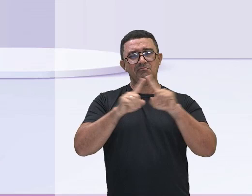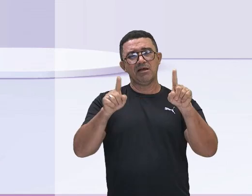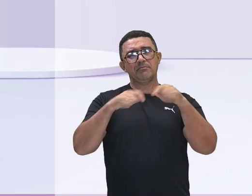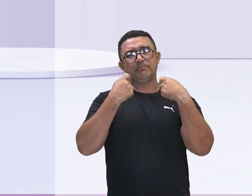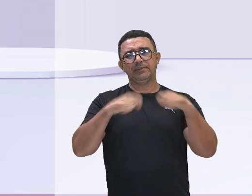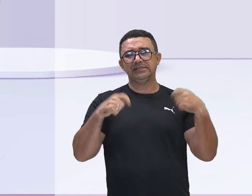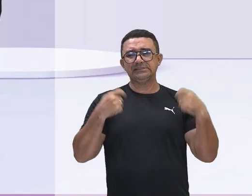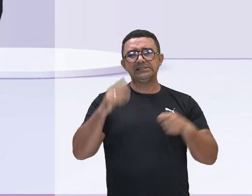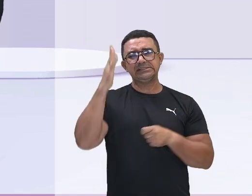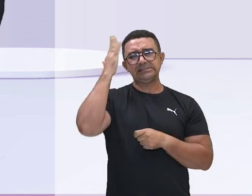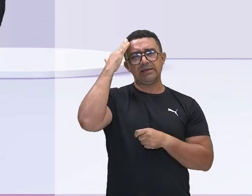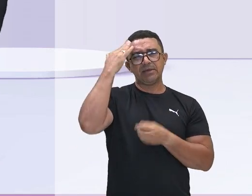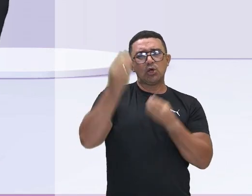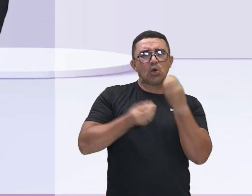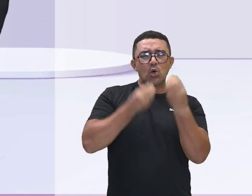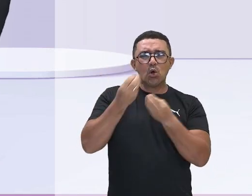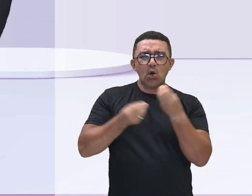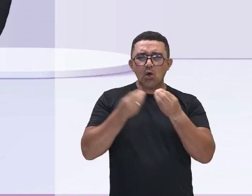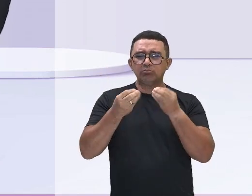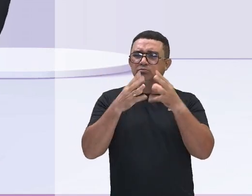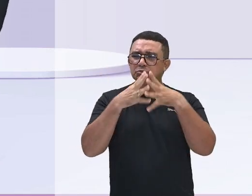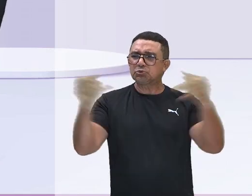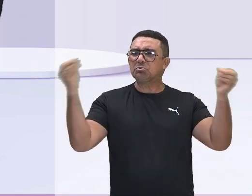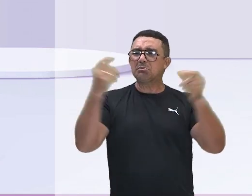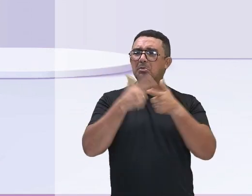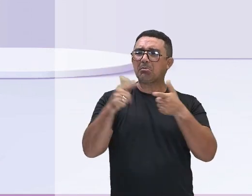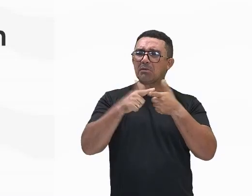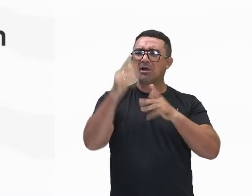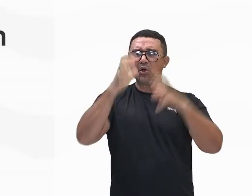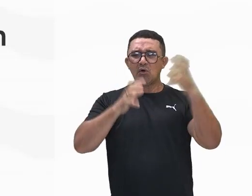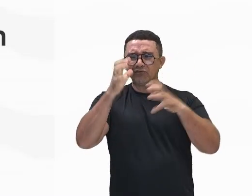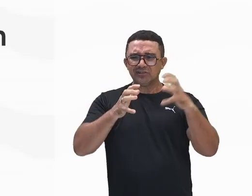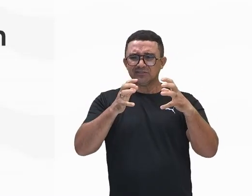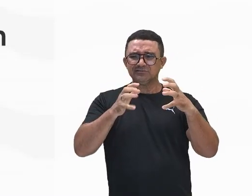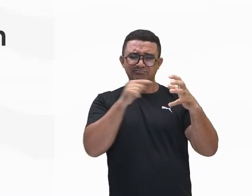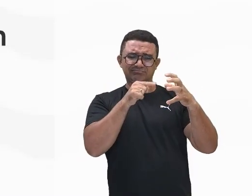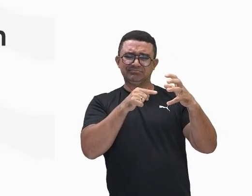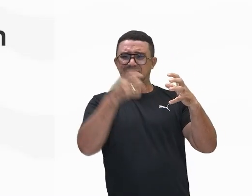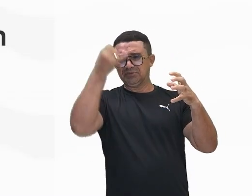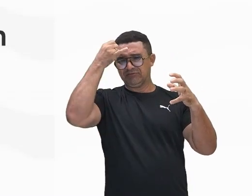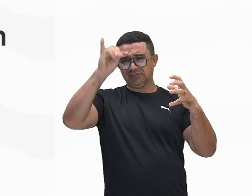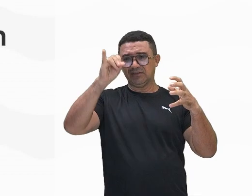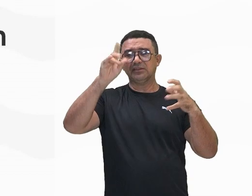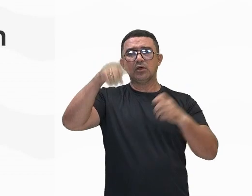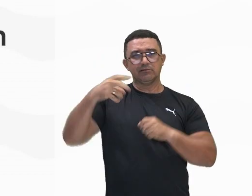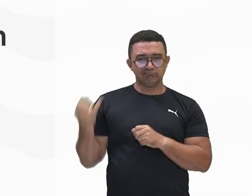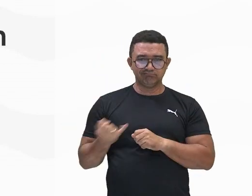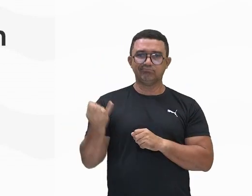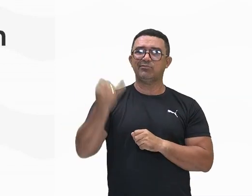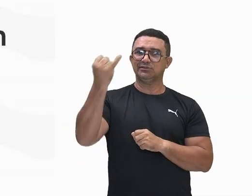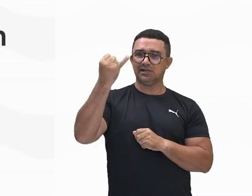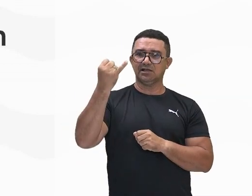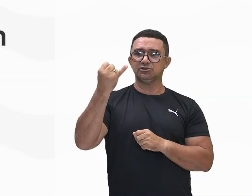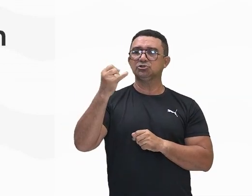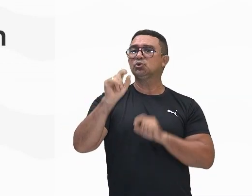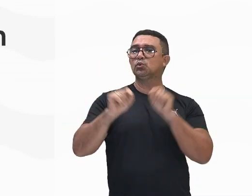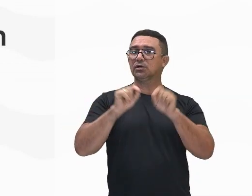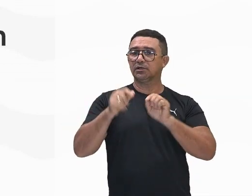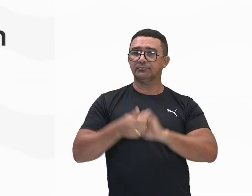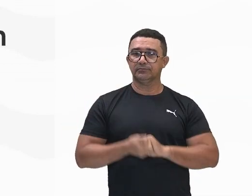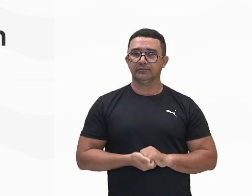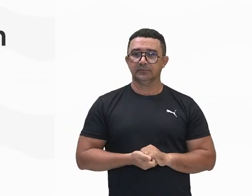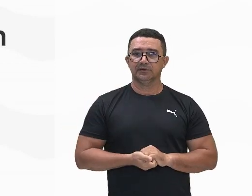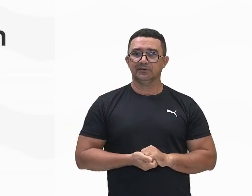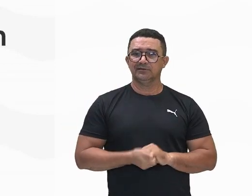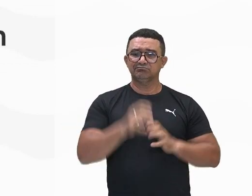para lidar com a resolução desses conflitos. Olha só, a importância da mediação e resolução de conflitos.